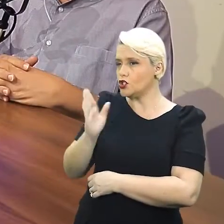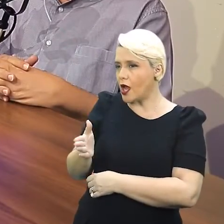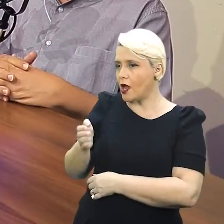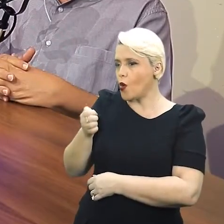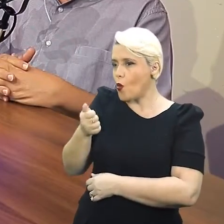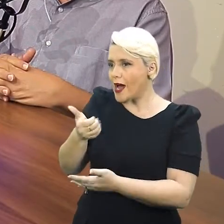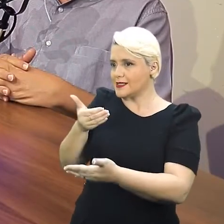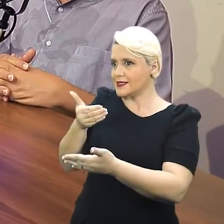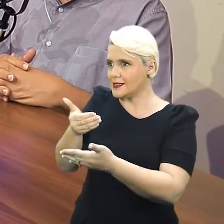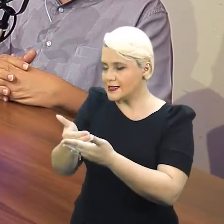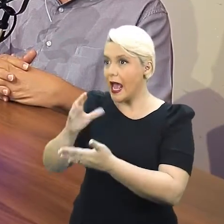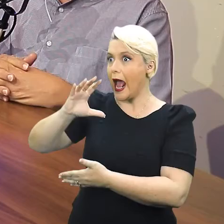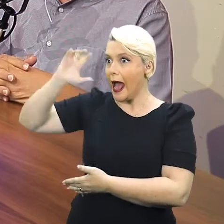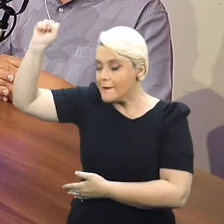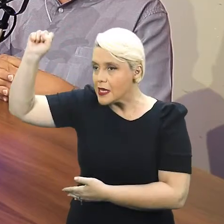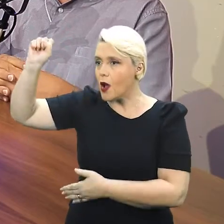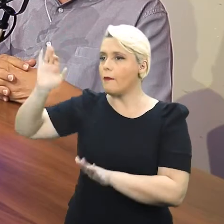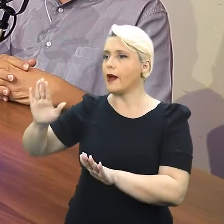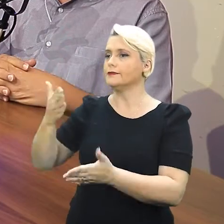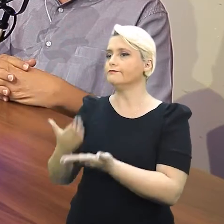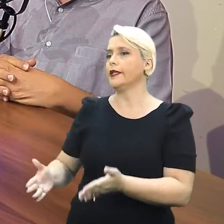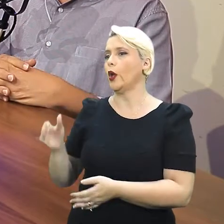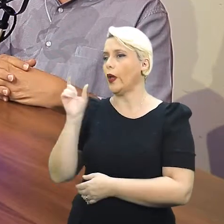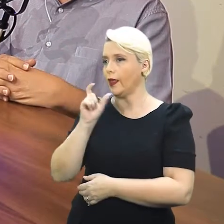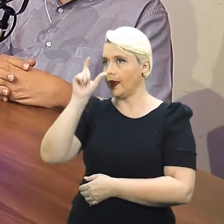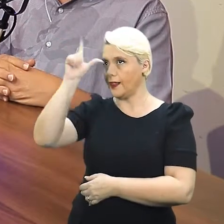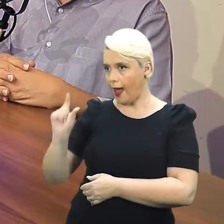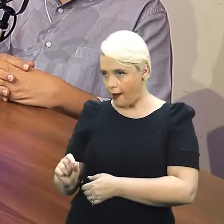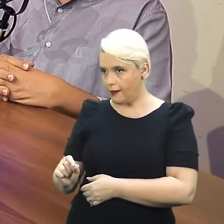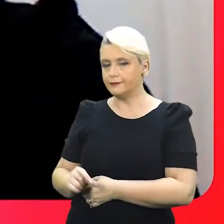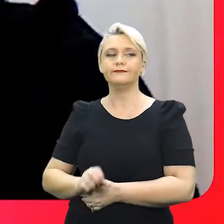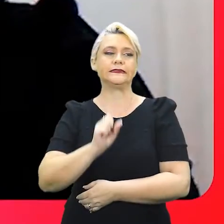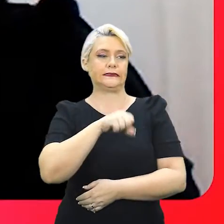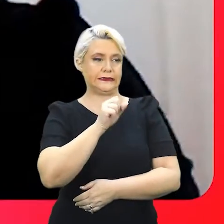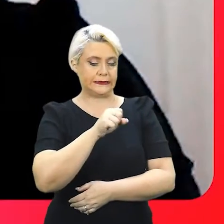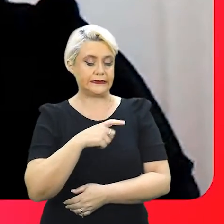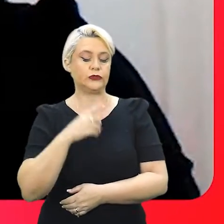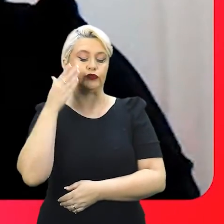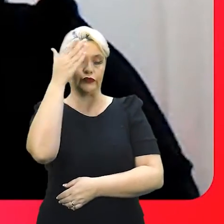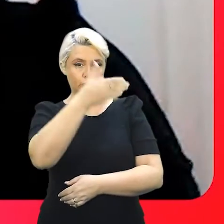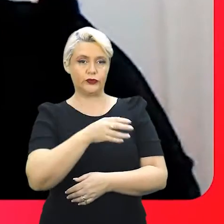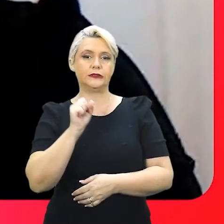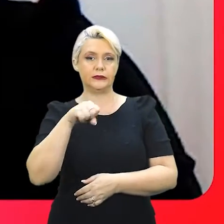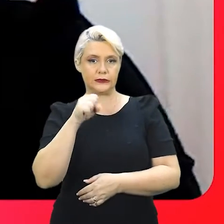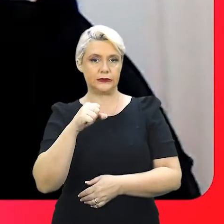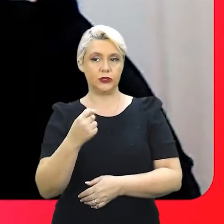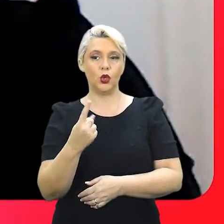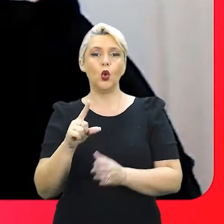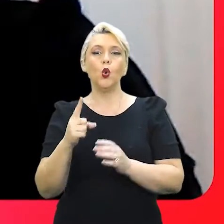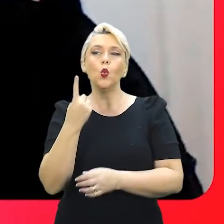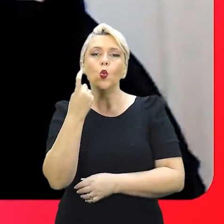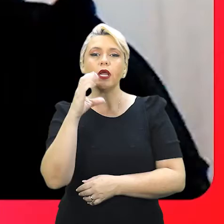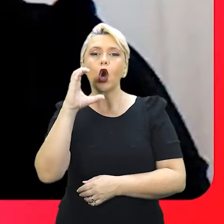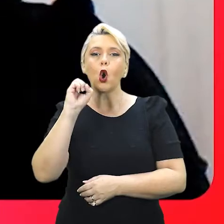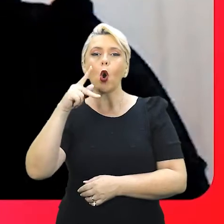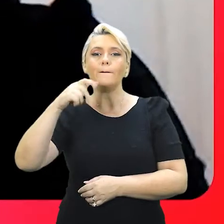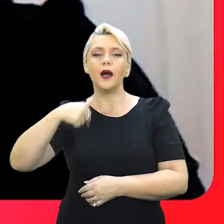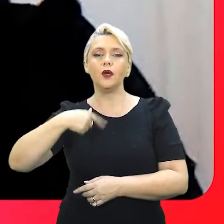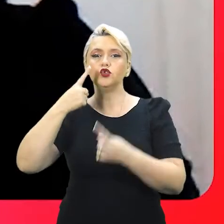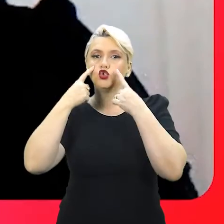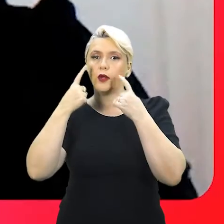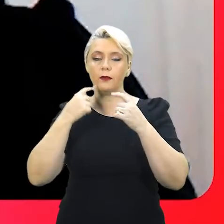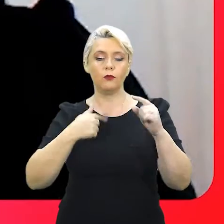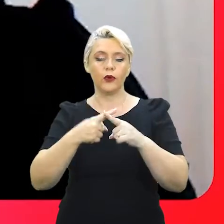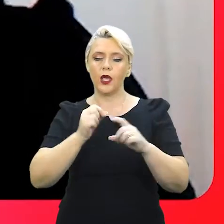praticamente campeão e não ganhou, perdeu para a Itália? Sim, lá estava eu no Sarriá, na única Copa que eu chorei. Ah, Eu era